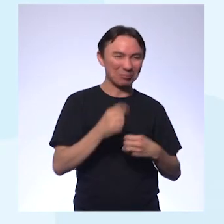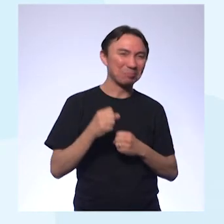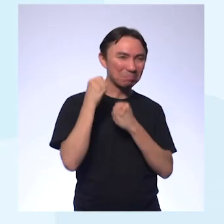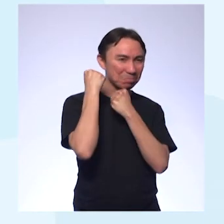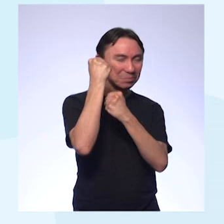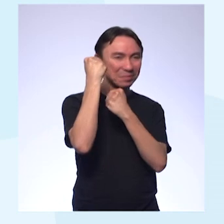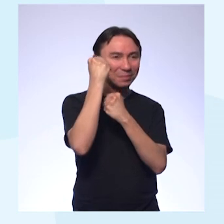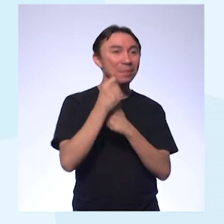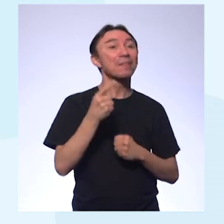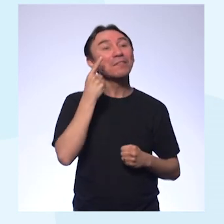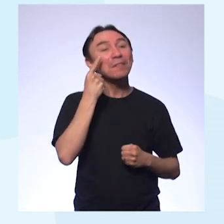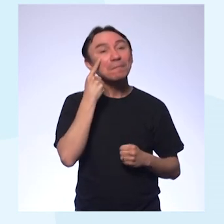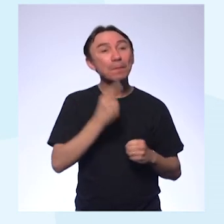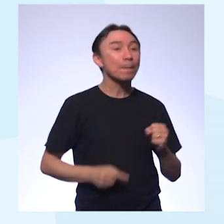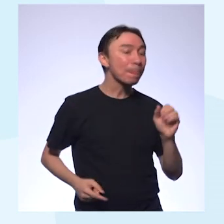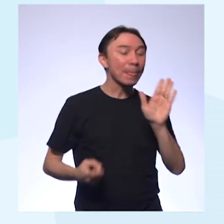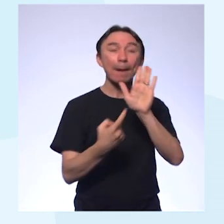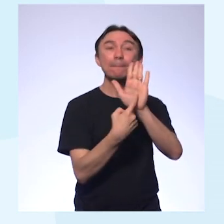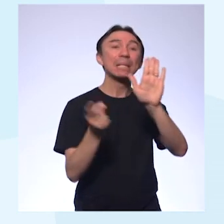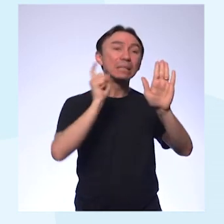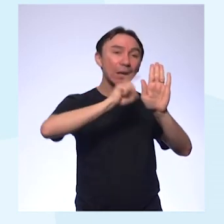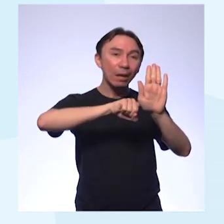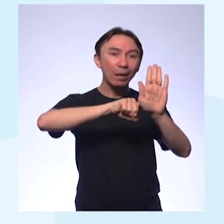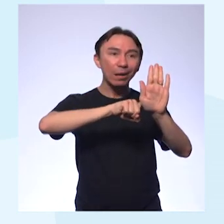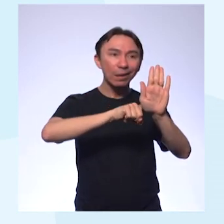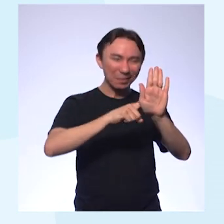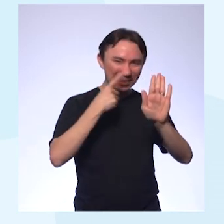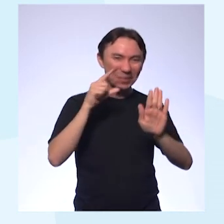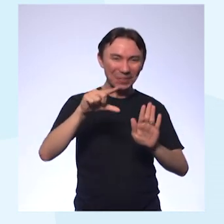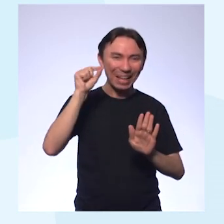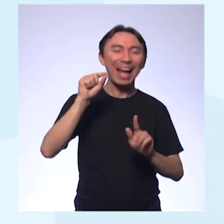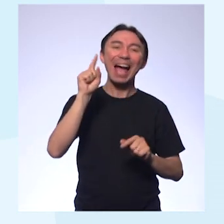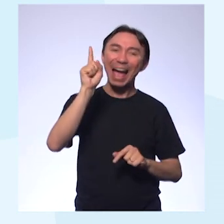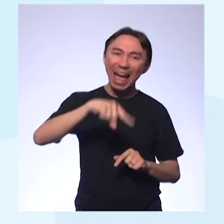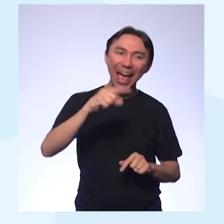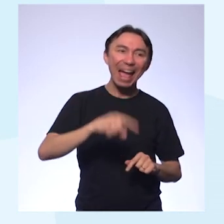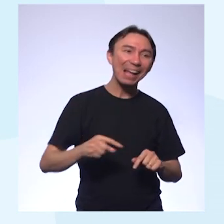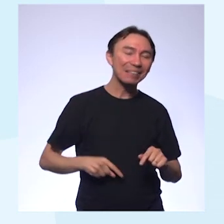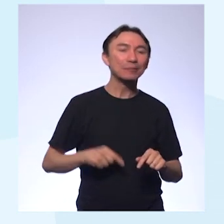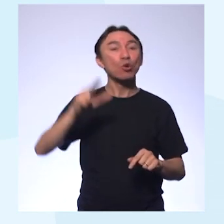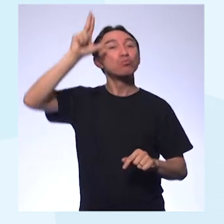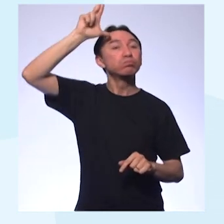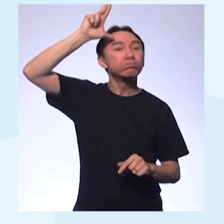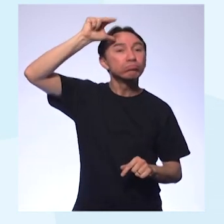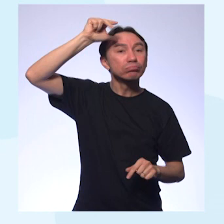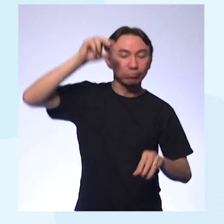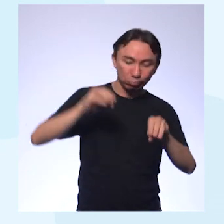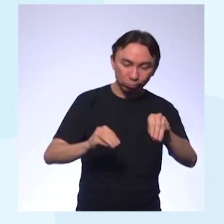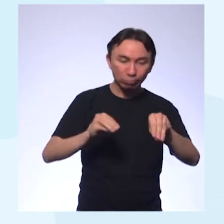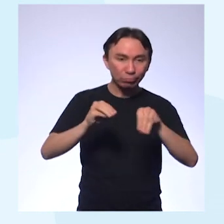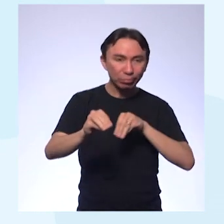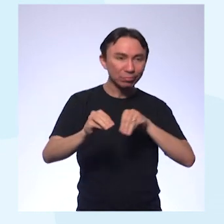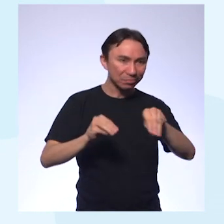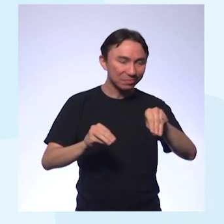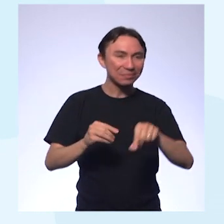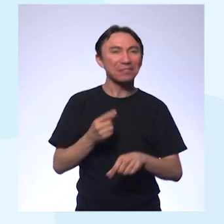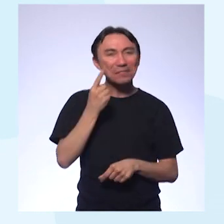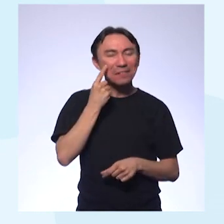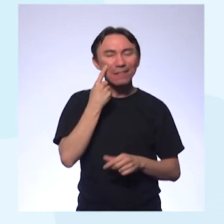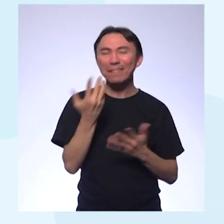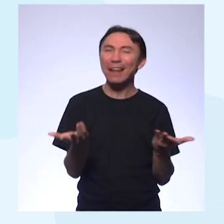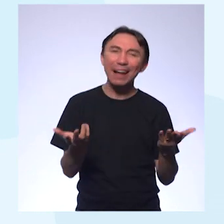metáfora escolhida é o xadrez, né? A gente pode falar sobre superpoderes ou